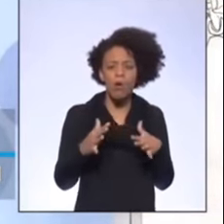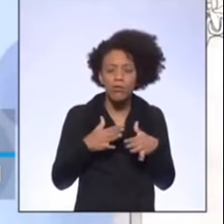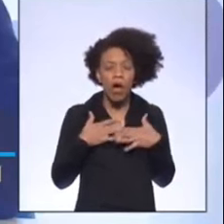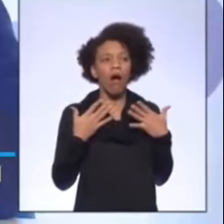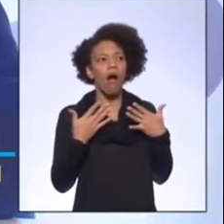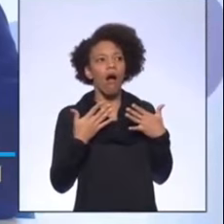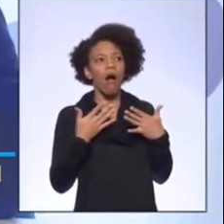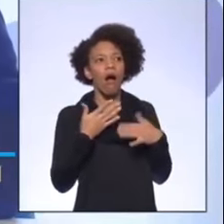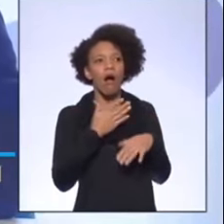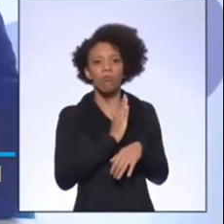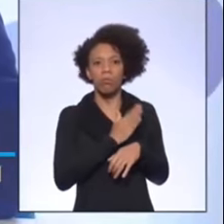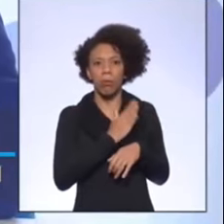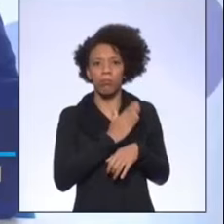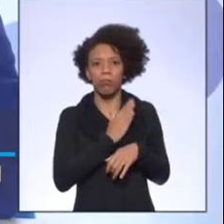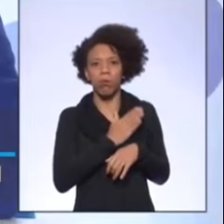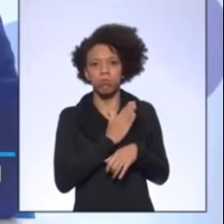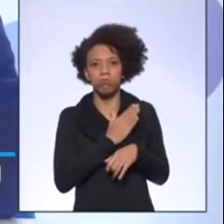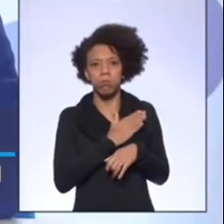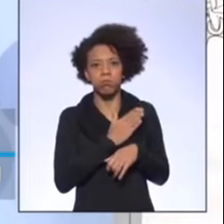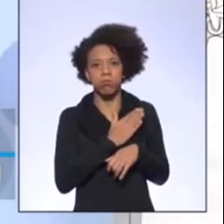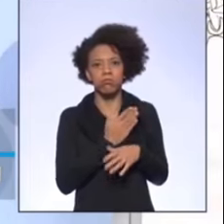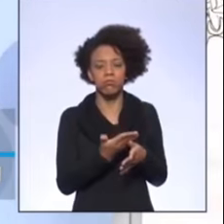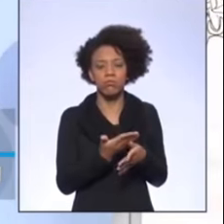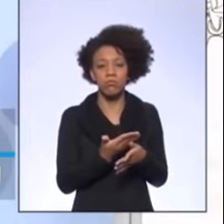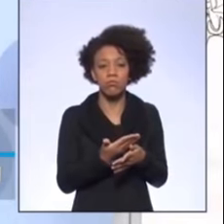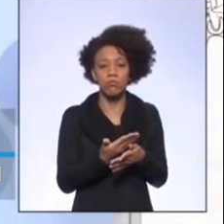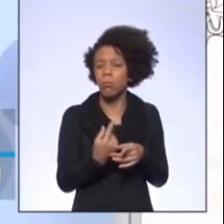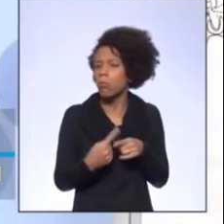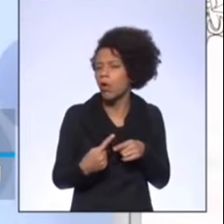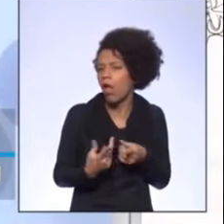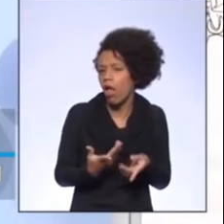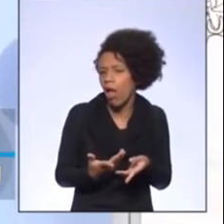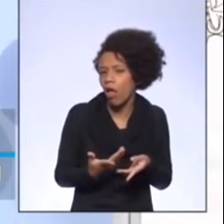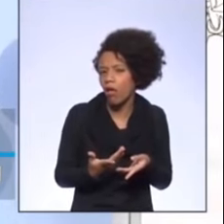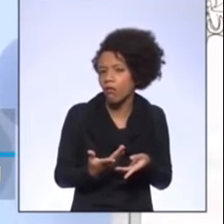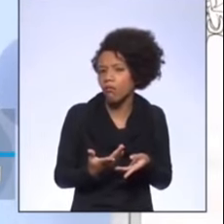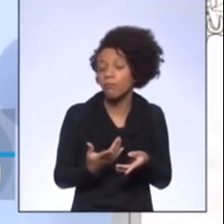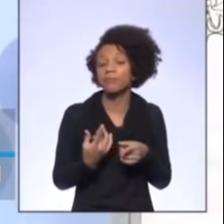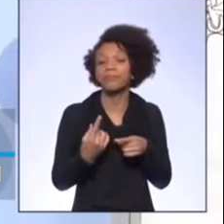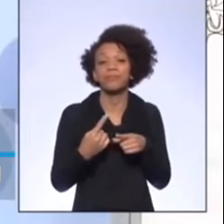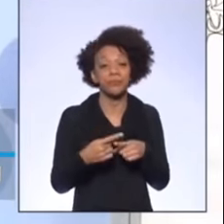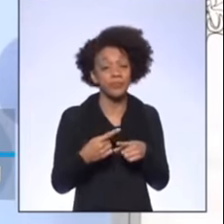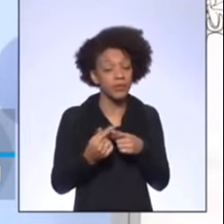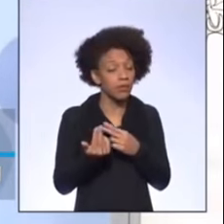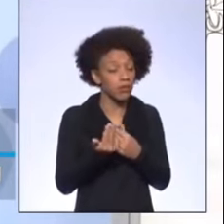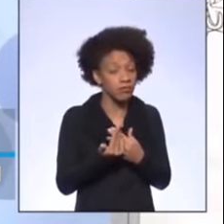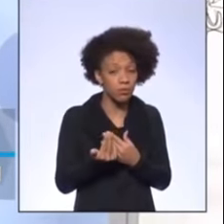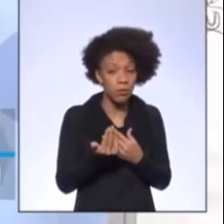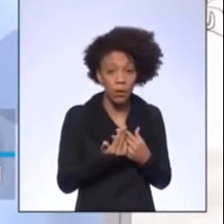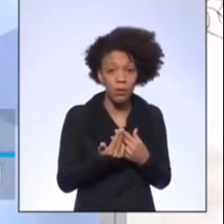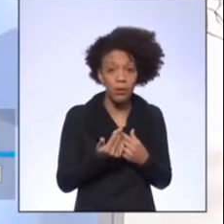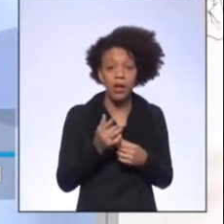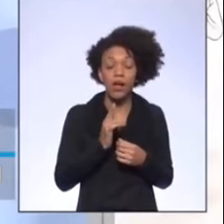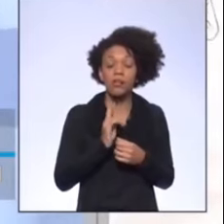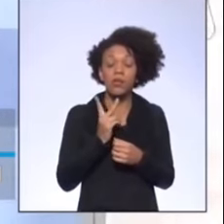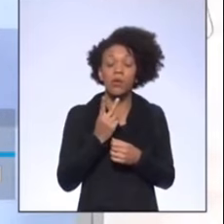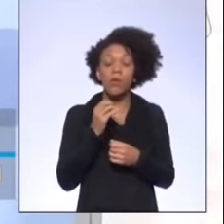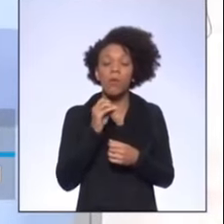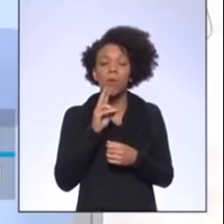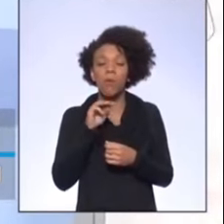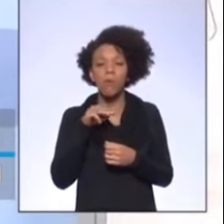coração também começa a trepidar? Né? Porque é a mesma coisa. Tem um hormônio que a gente chama